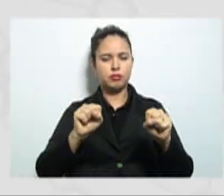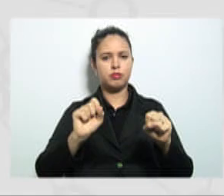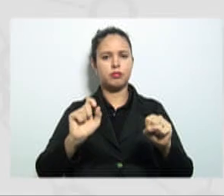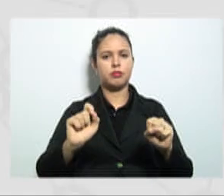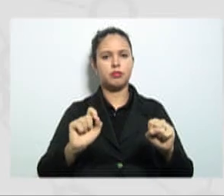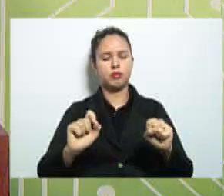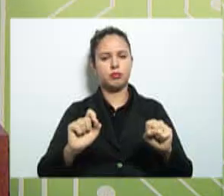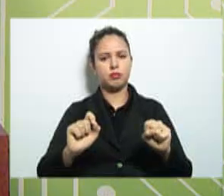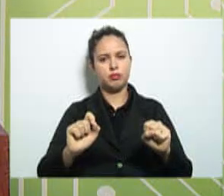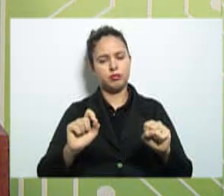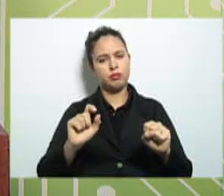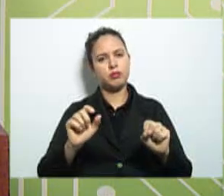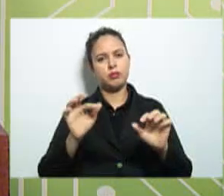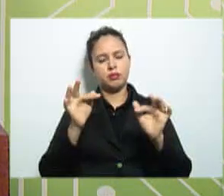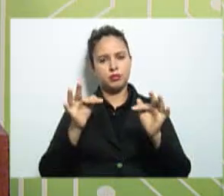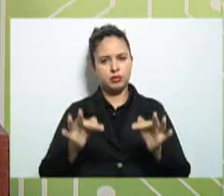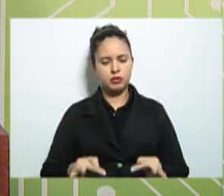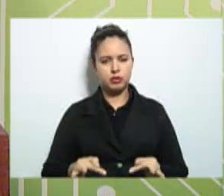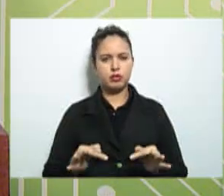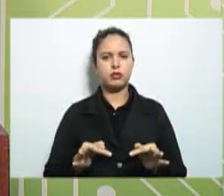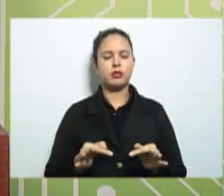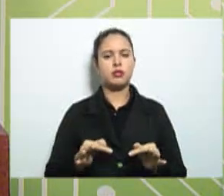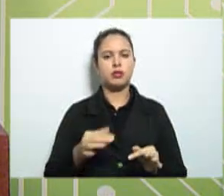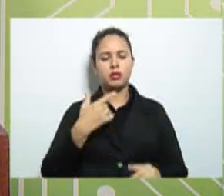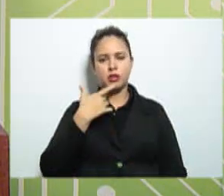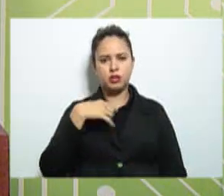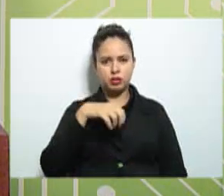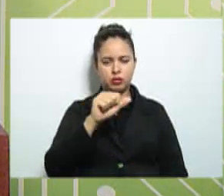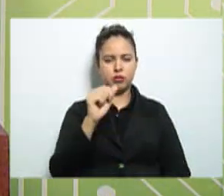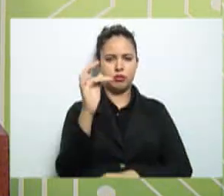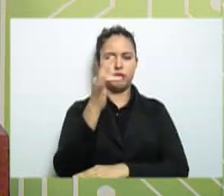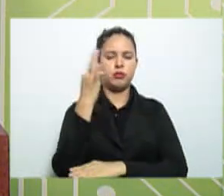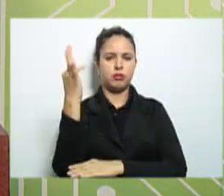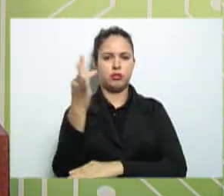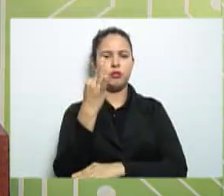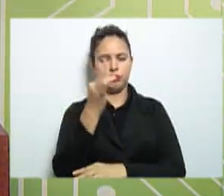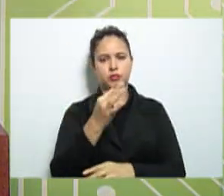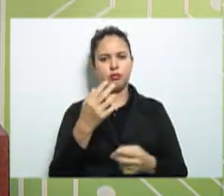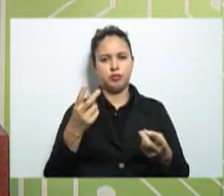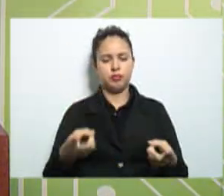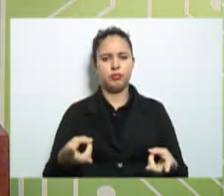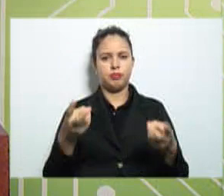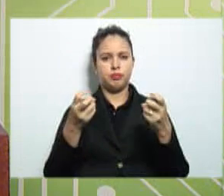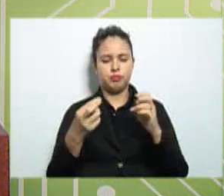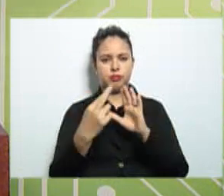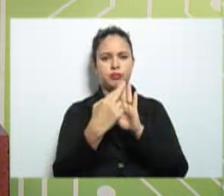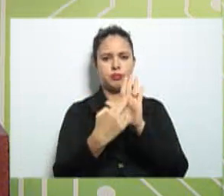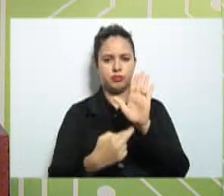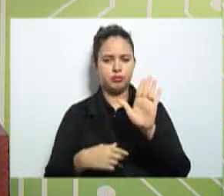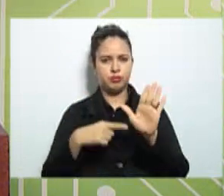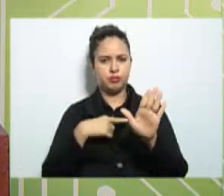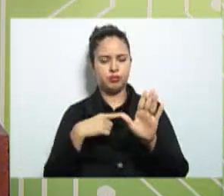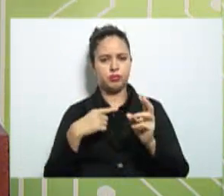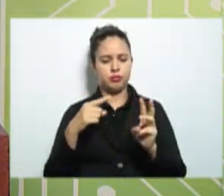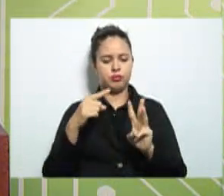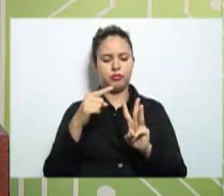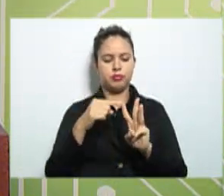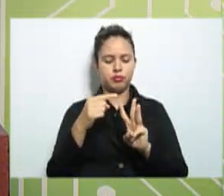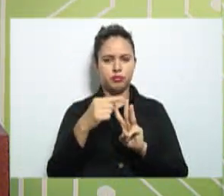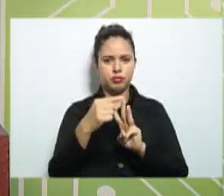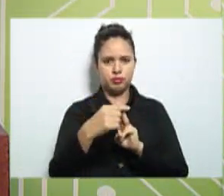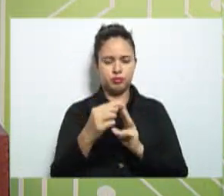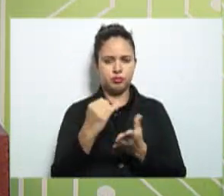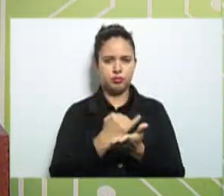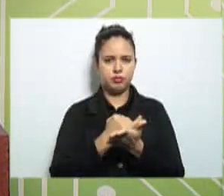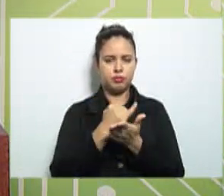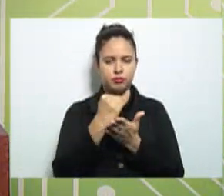linguagem culta, né? Ou seja, uma linguagem padrão. A gente deve perceber que o relatório ele vai ter 3 partes, que é a